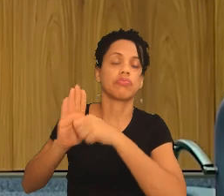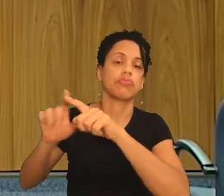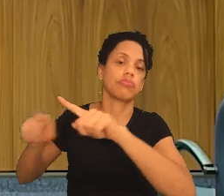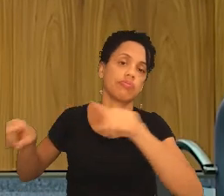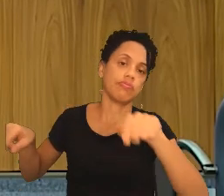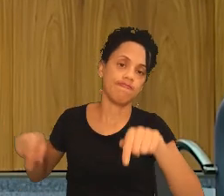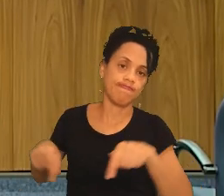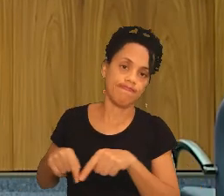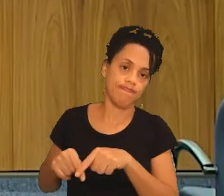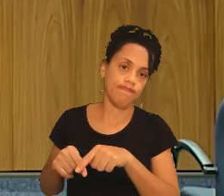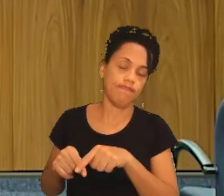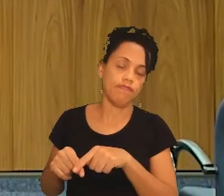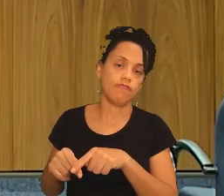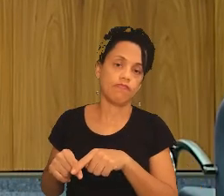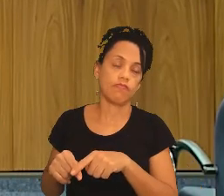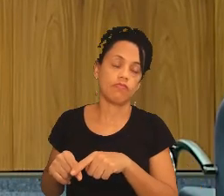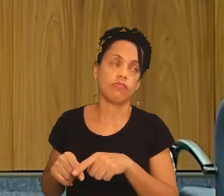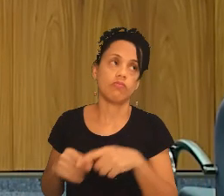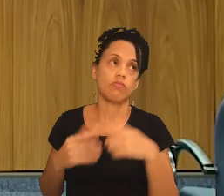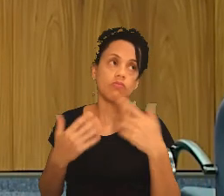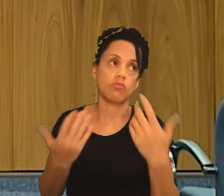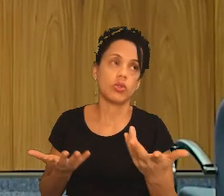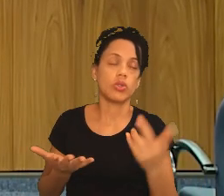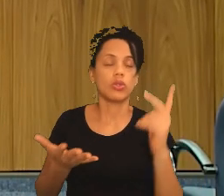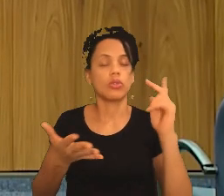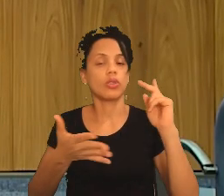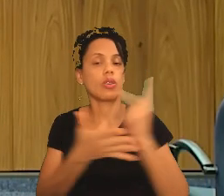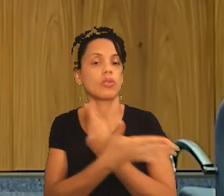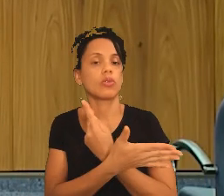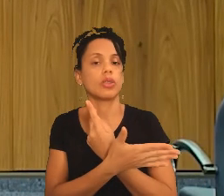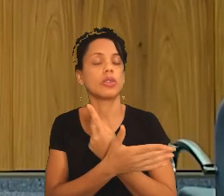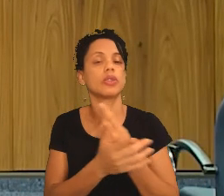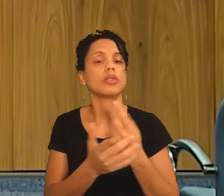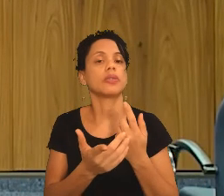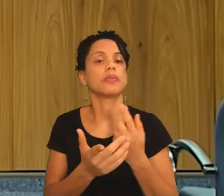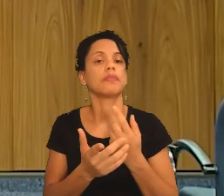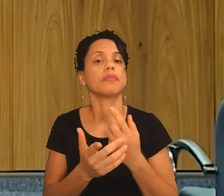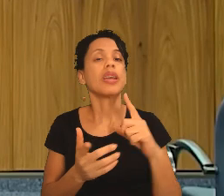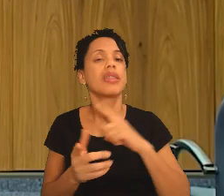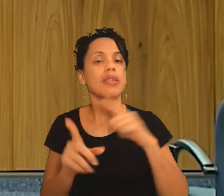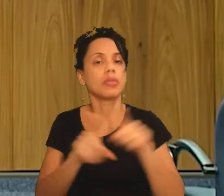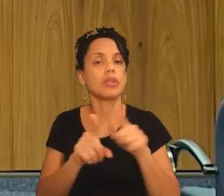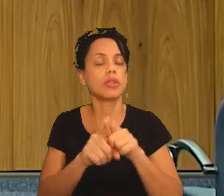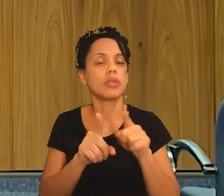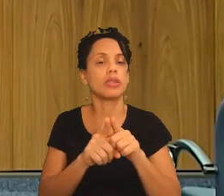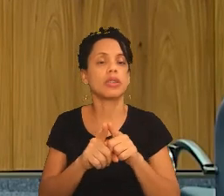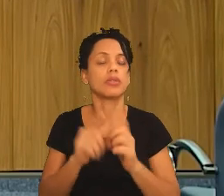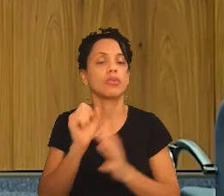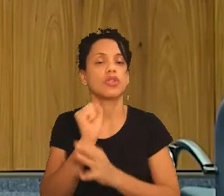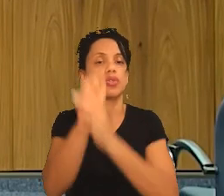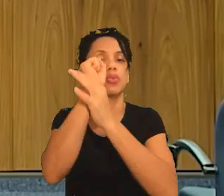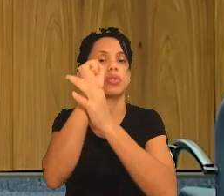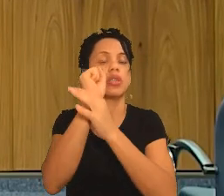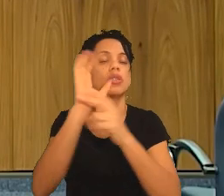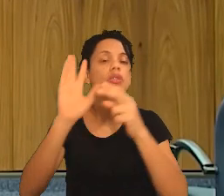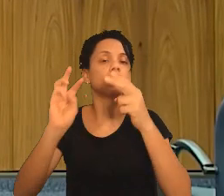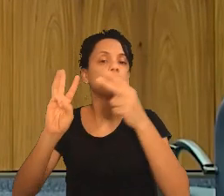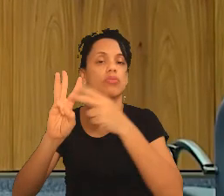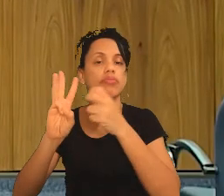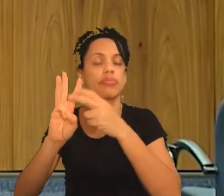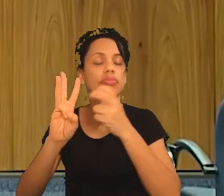costumes, a manifestações próprias, né? A guarda, e aí as pessoas eram confinadas nesses espaços, né?